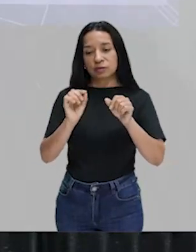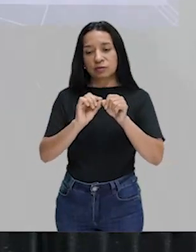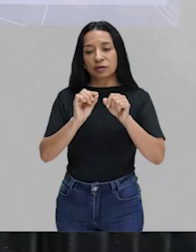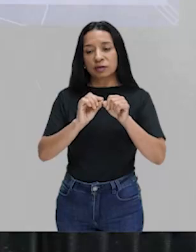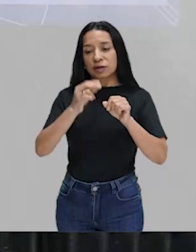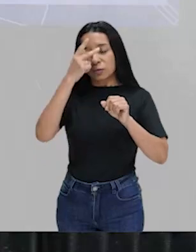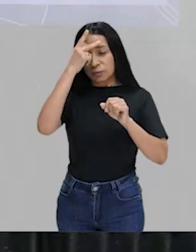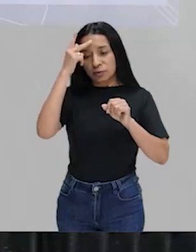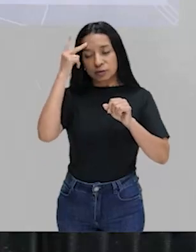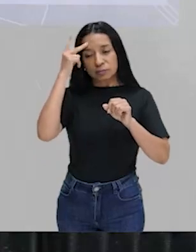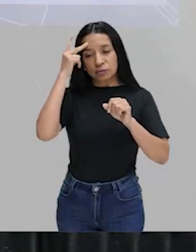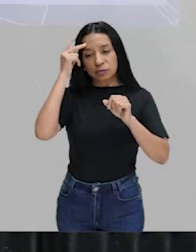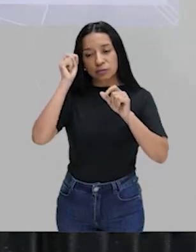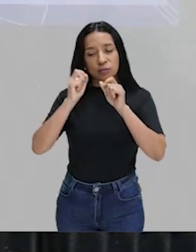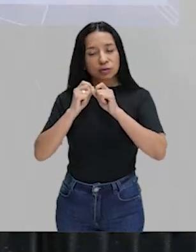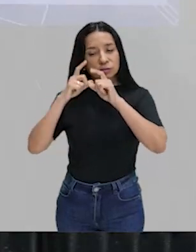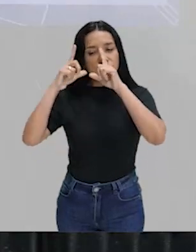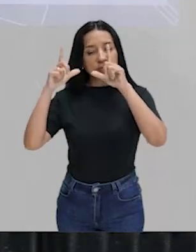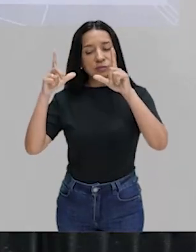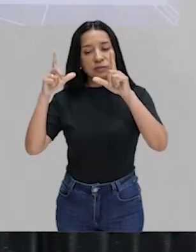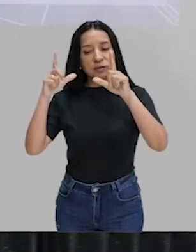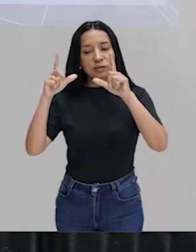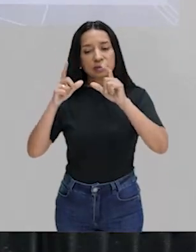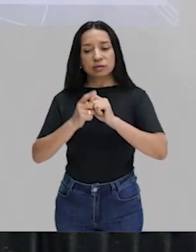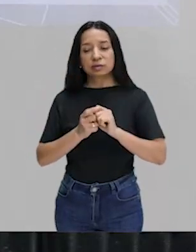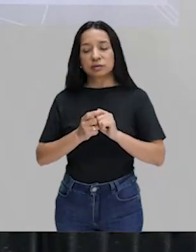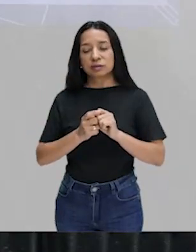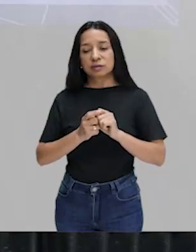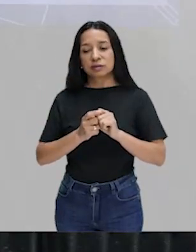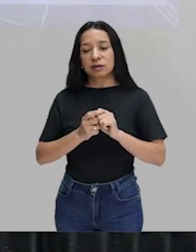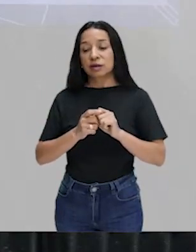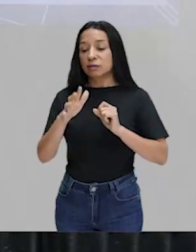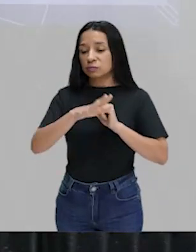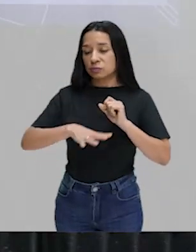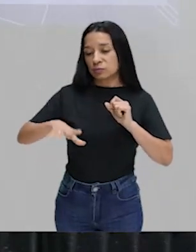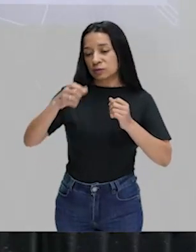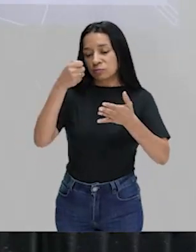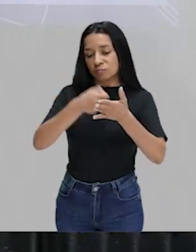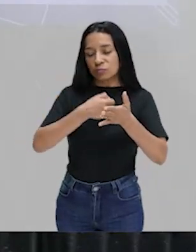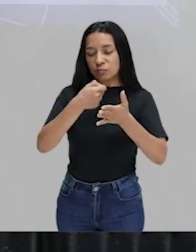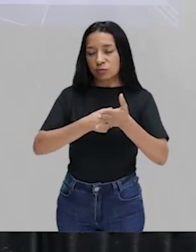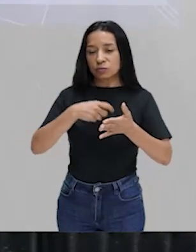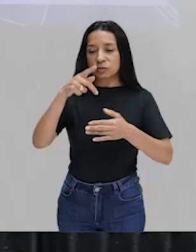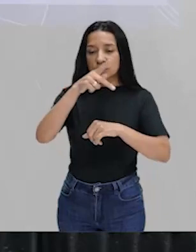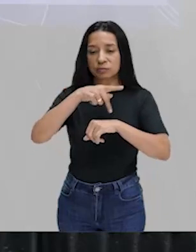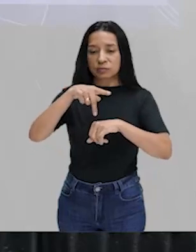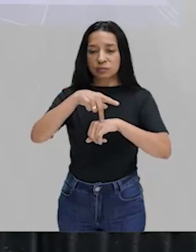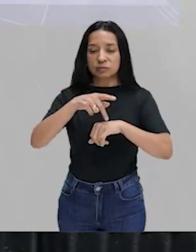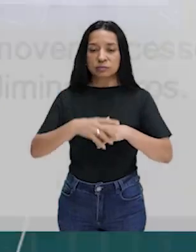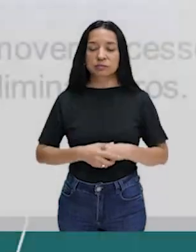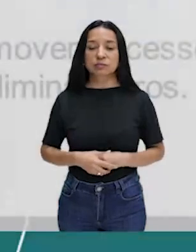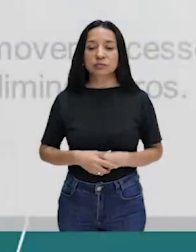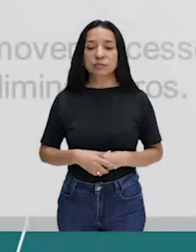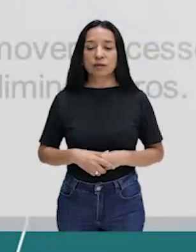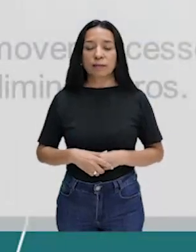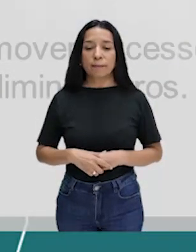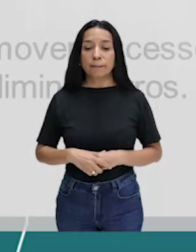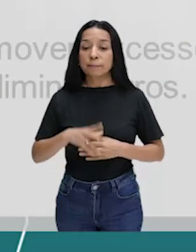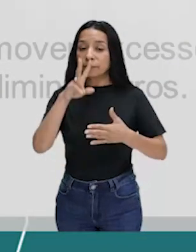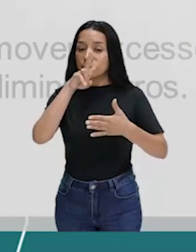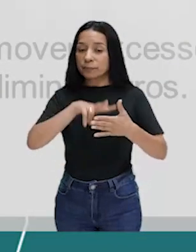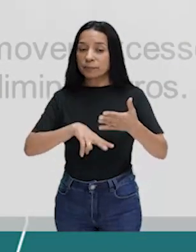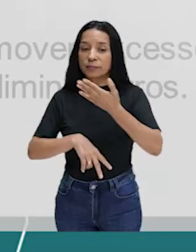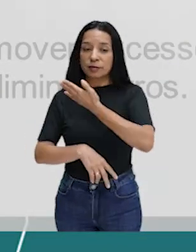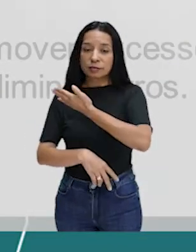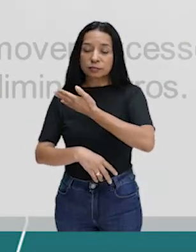acordassem para a situação que estava sendo imposta no país. Certo? E nuvens,